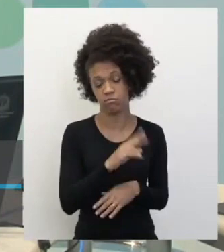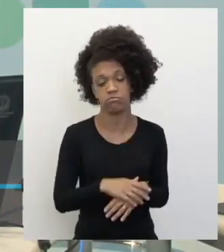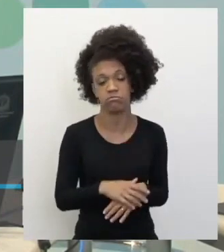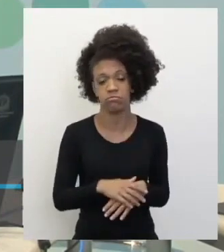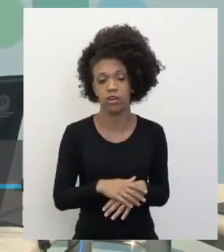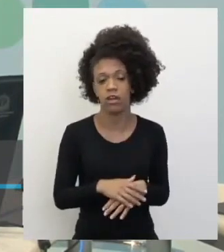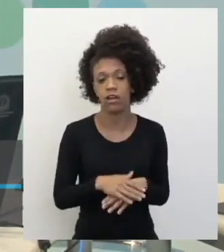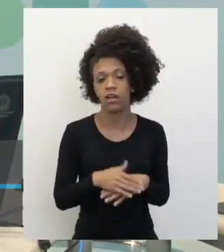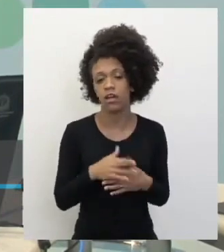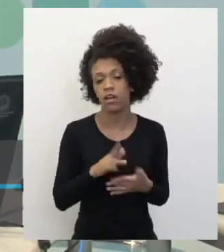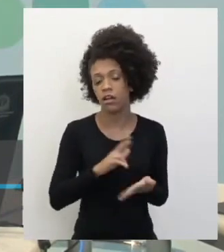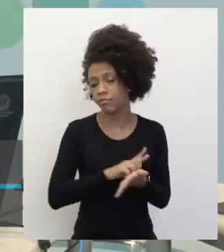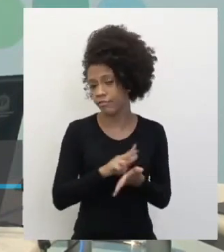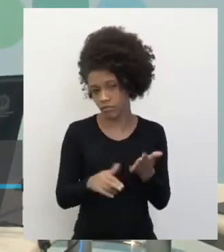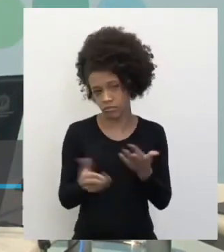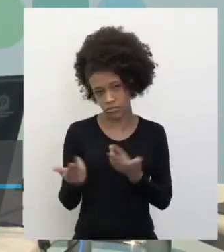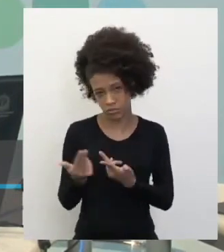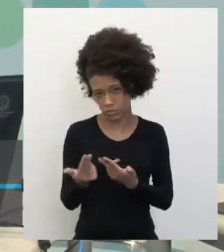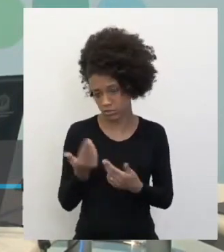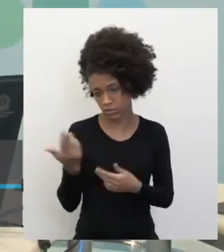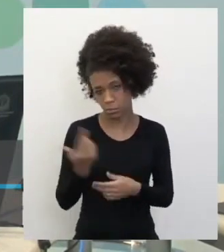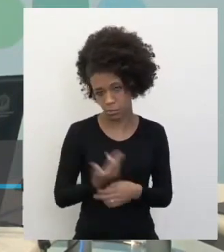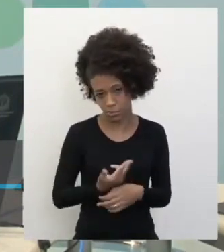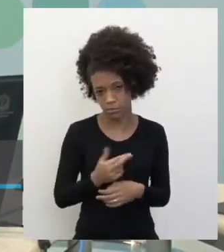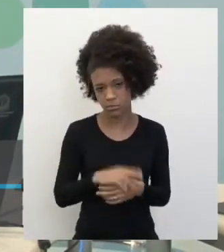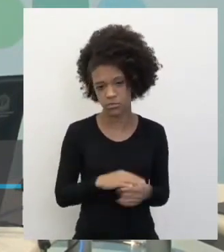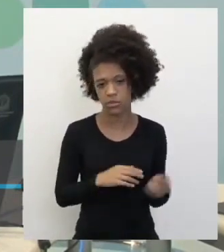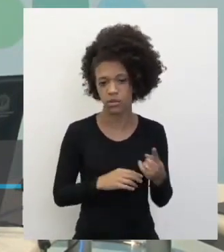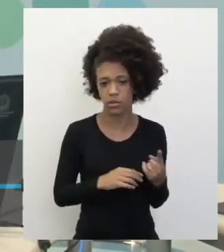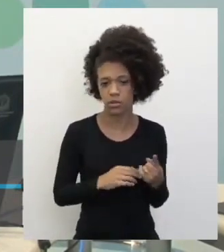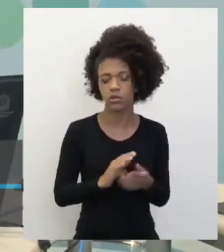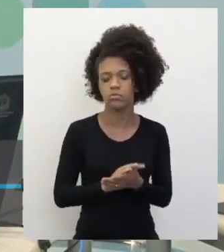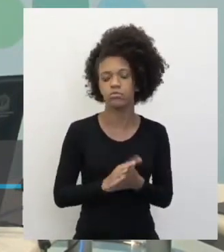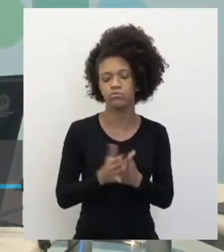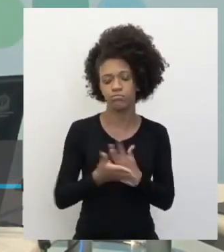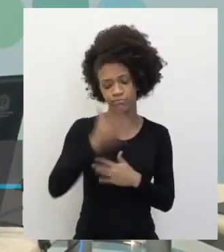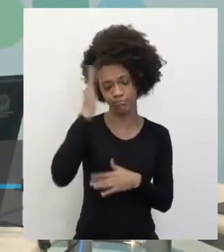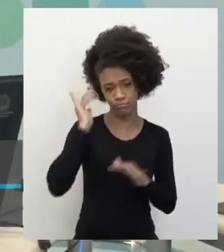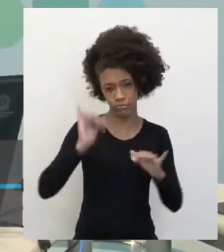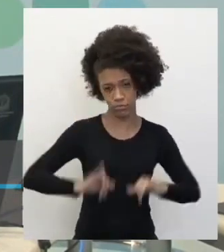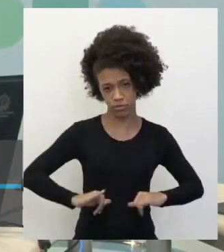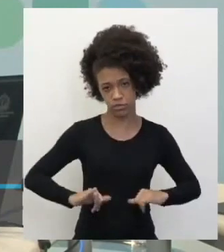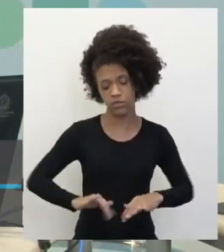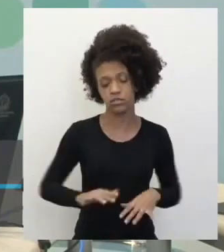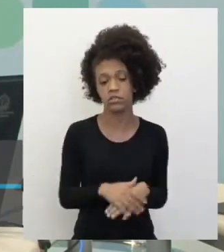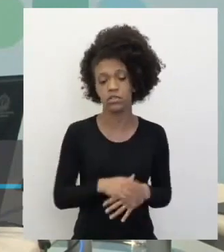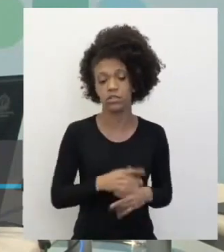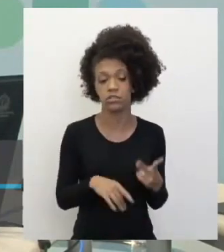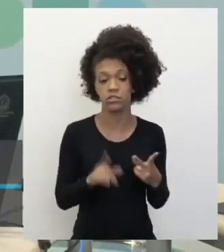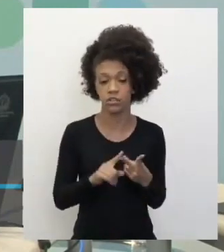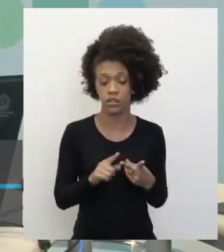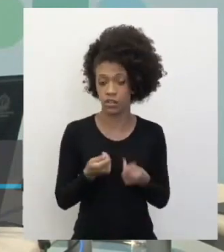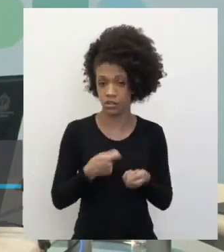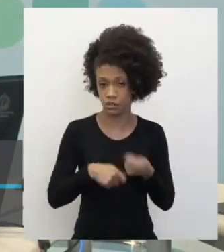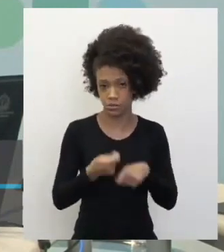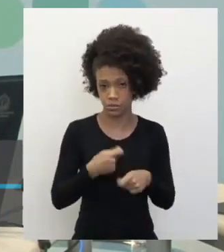são essas as respostas. A resposta 1, eles estão mais aí para a crise do Império Romano. E a resposta 2, em relação à